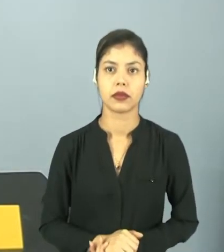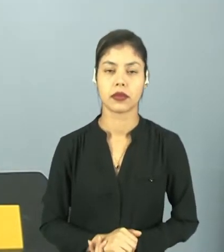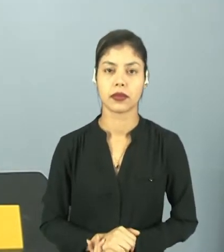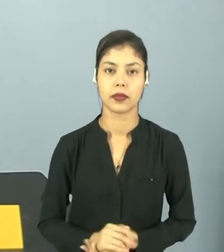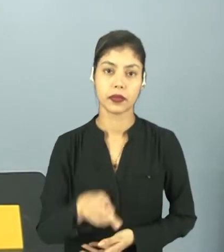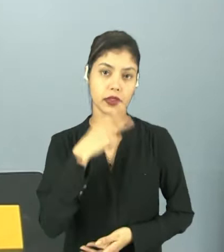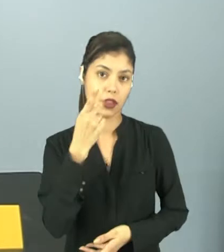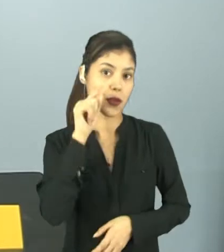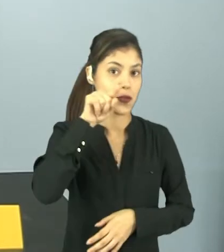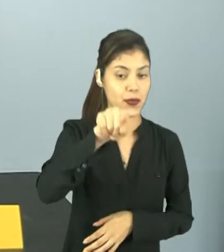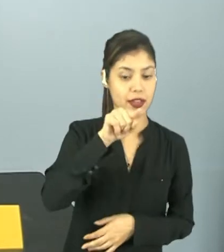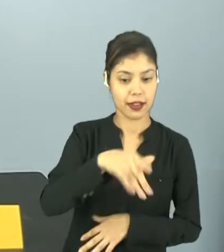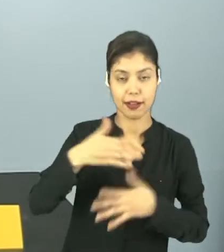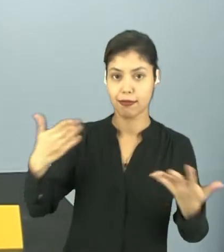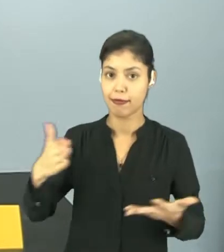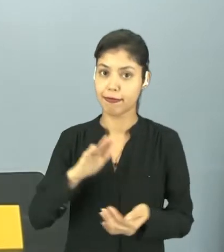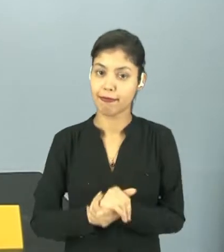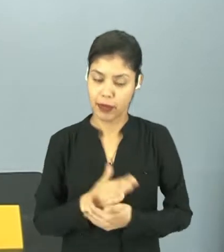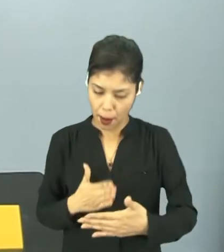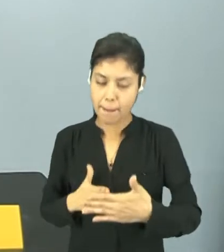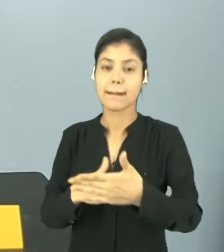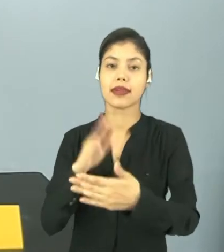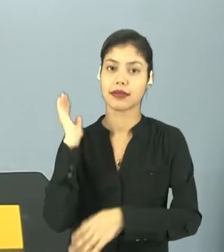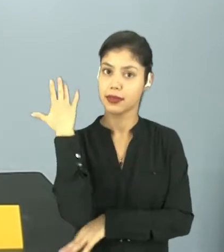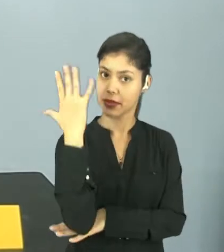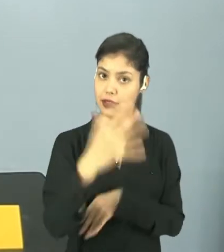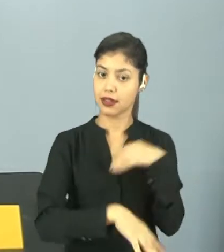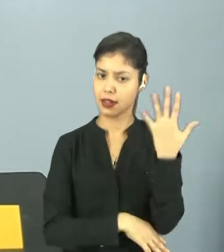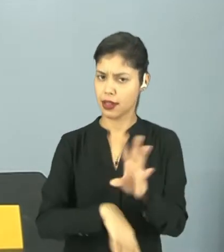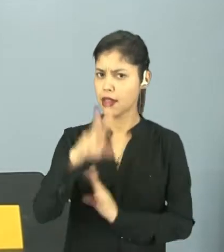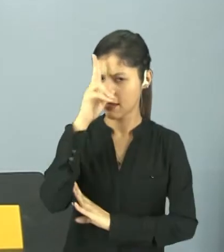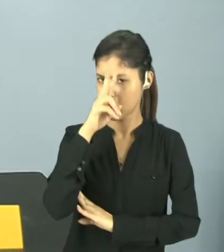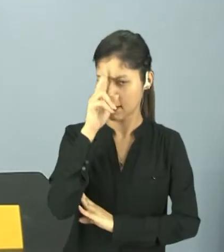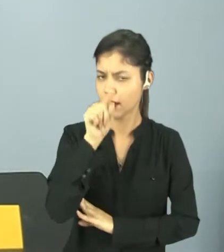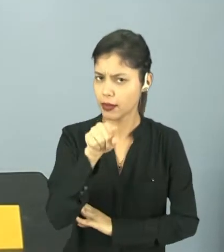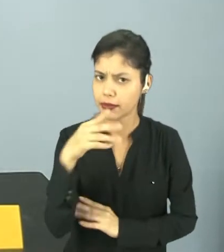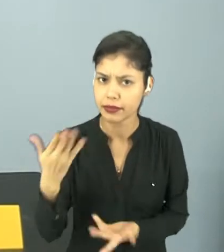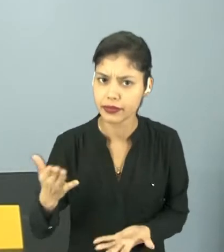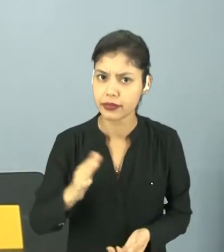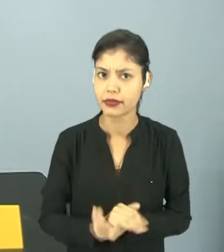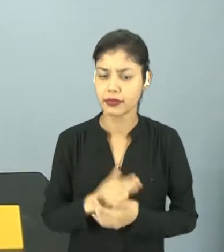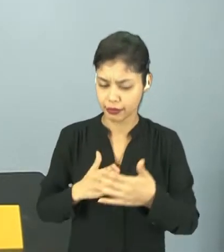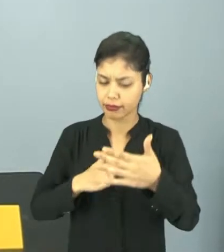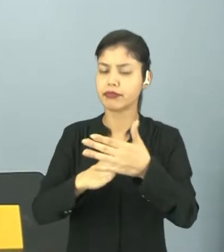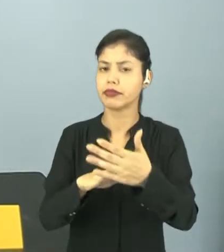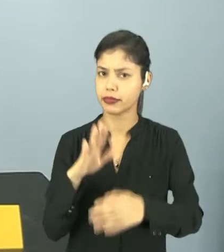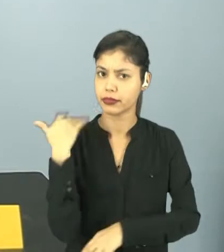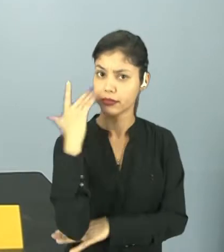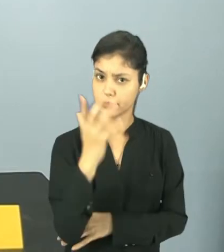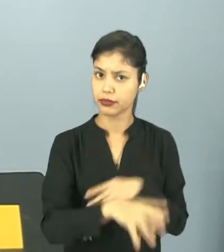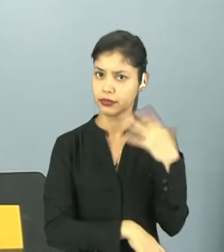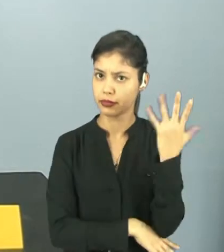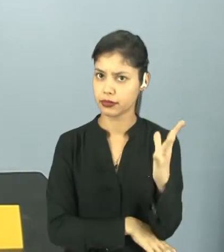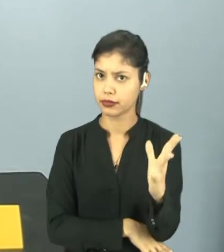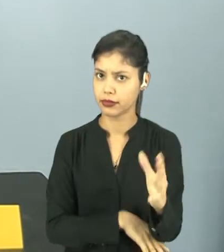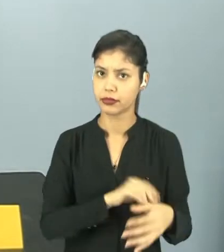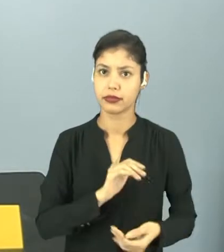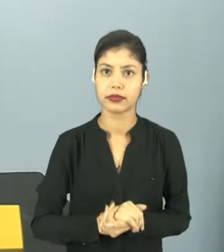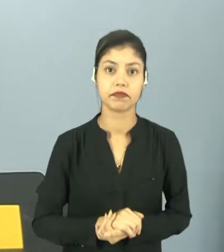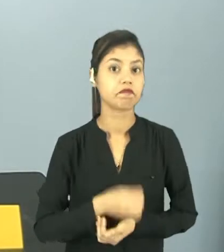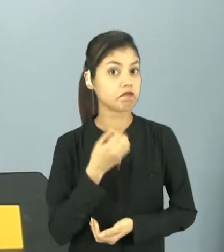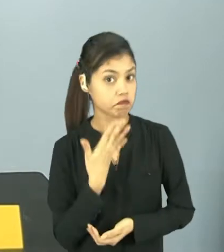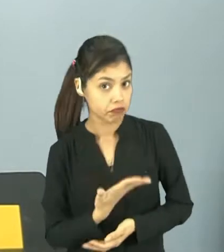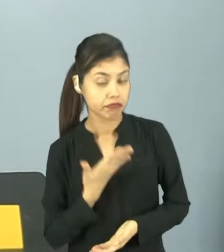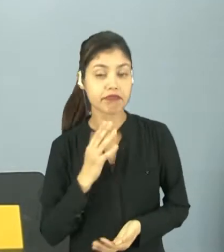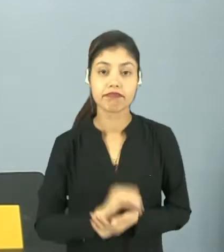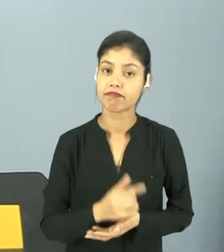Eu falei com vocês sobre os impactos ambientais. Lembra sobre isso? Os impactos ambientais? Pois bem,